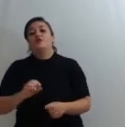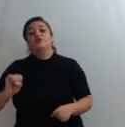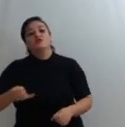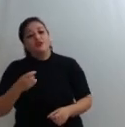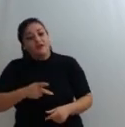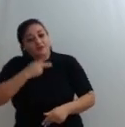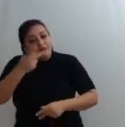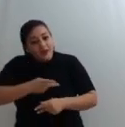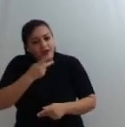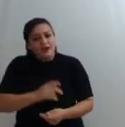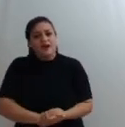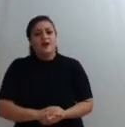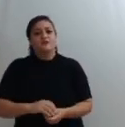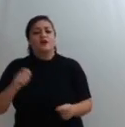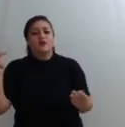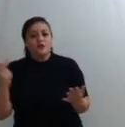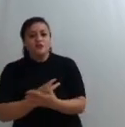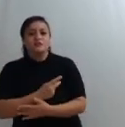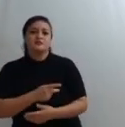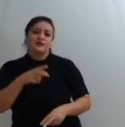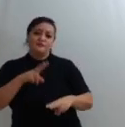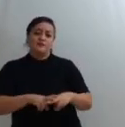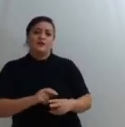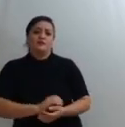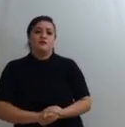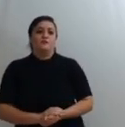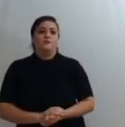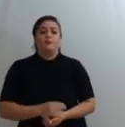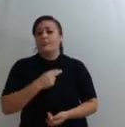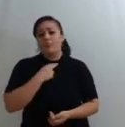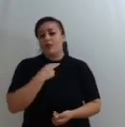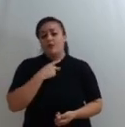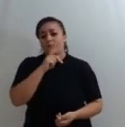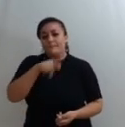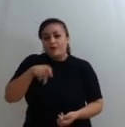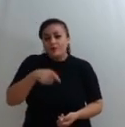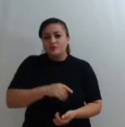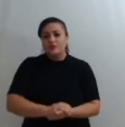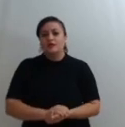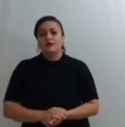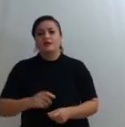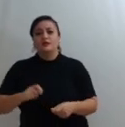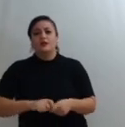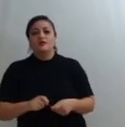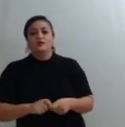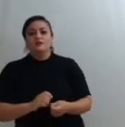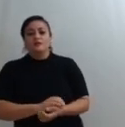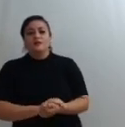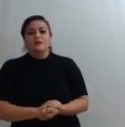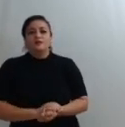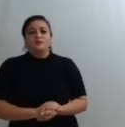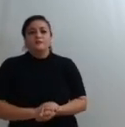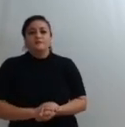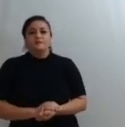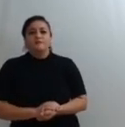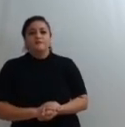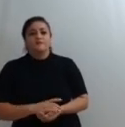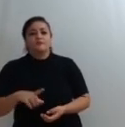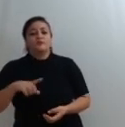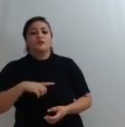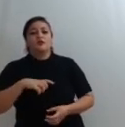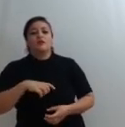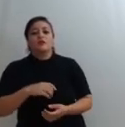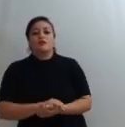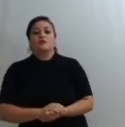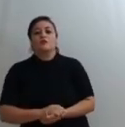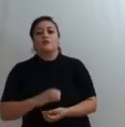pena para o deferimento do livramento condicional. E não se pode negar que a prática de falta disciplinar de natureza grave acarreta comportamento